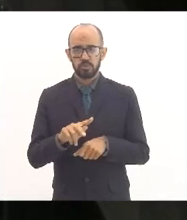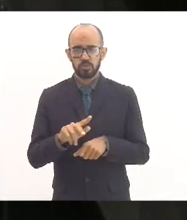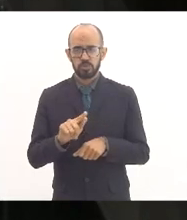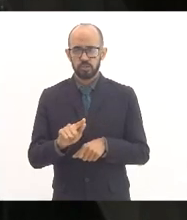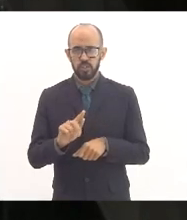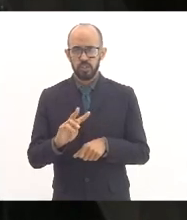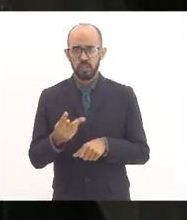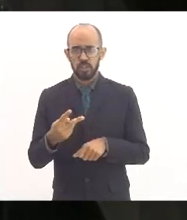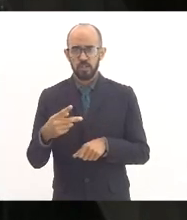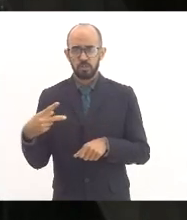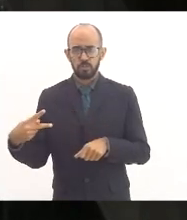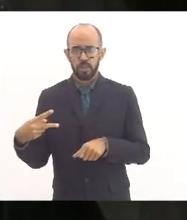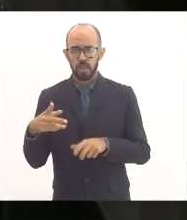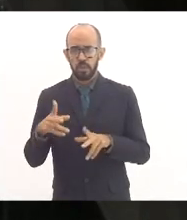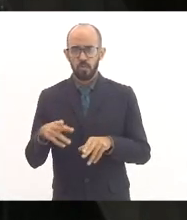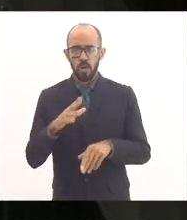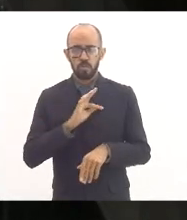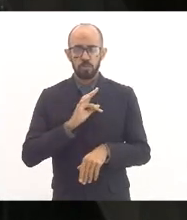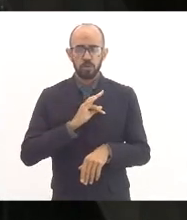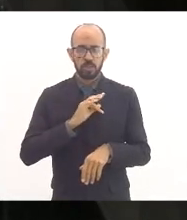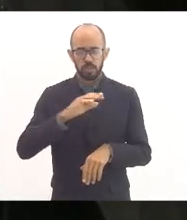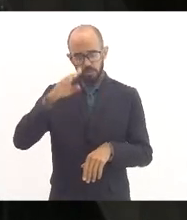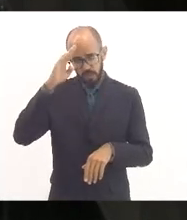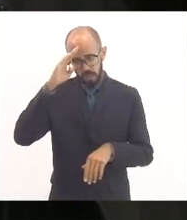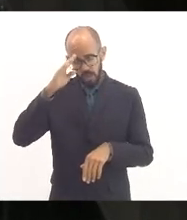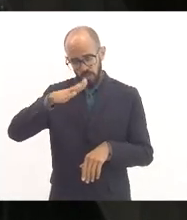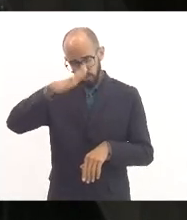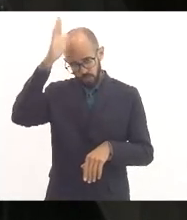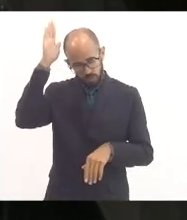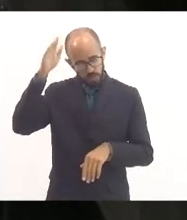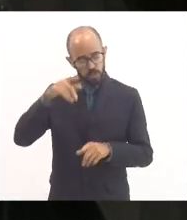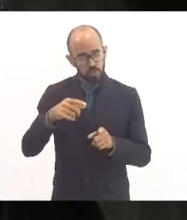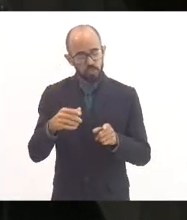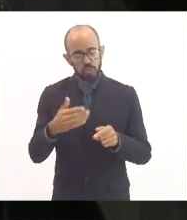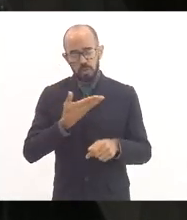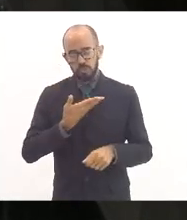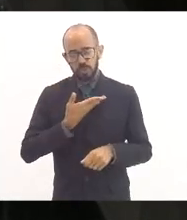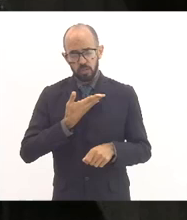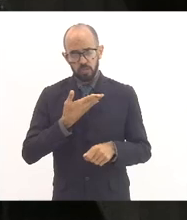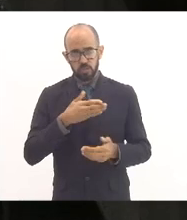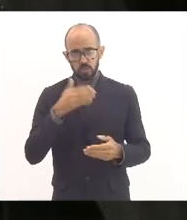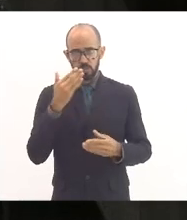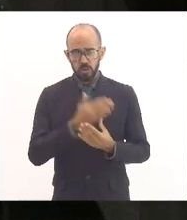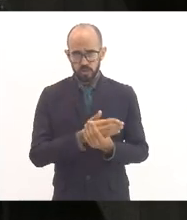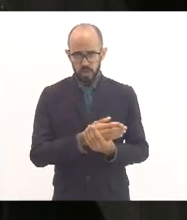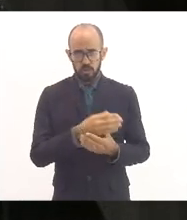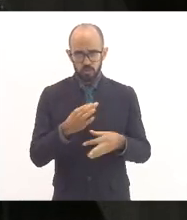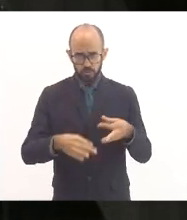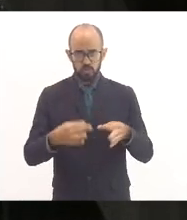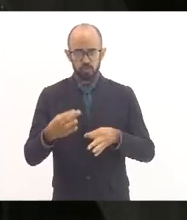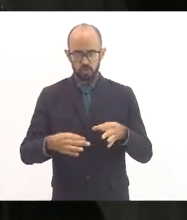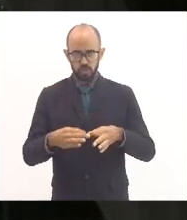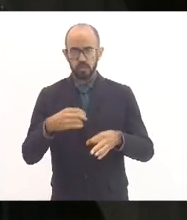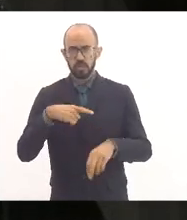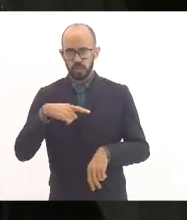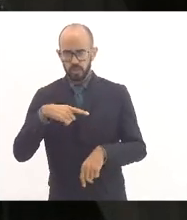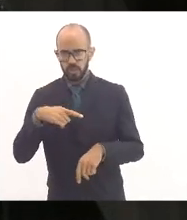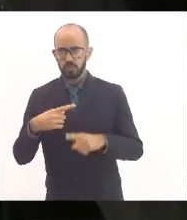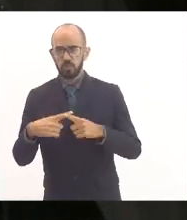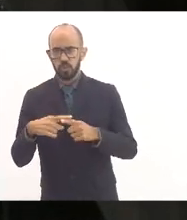militar com os bombeiros isonomia com os colegas que ganharam na justiça é porque todos nós